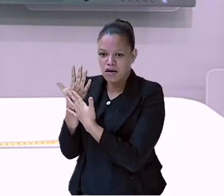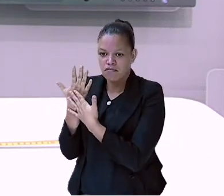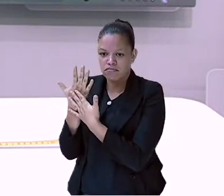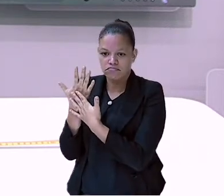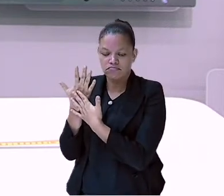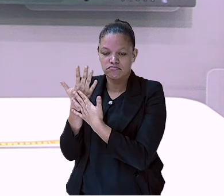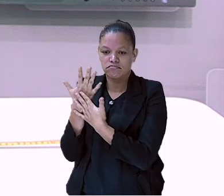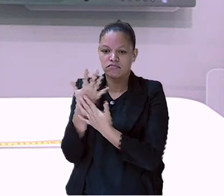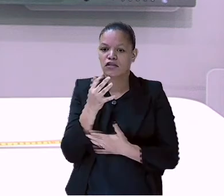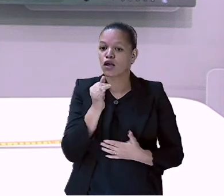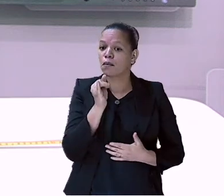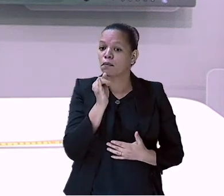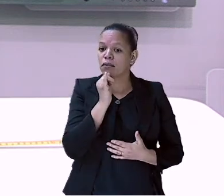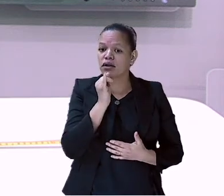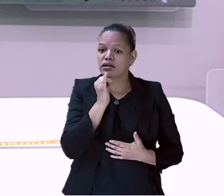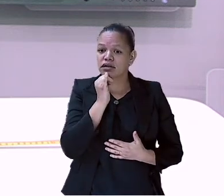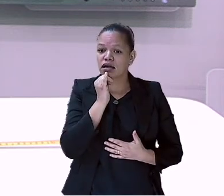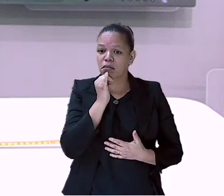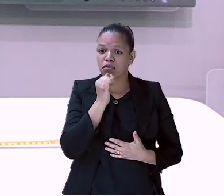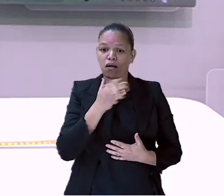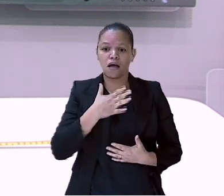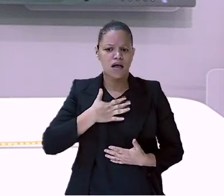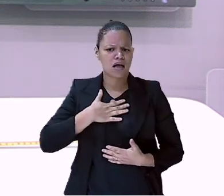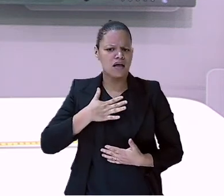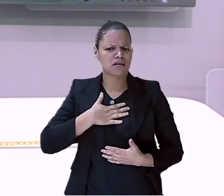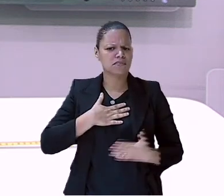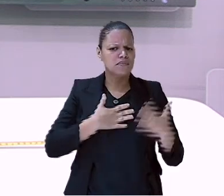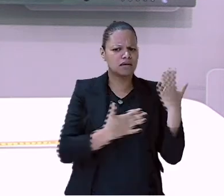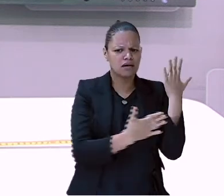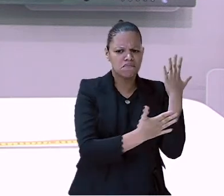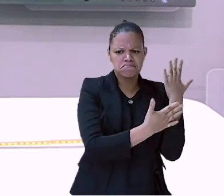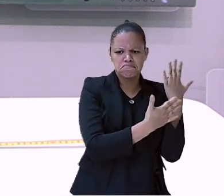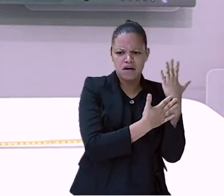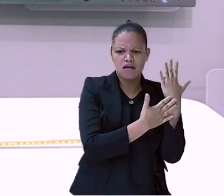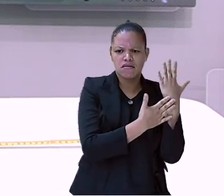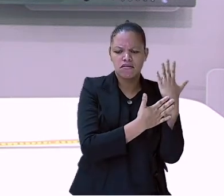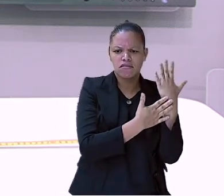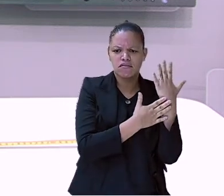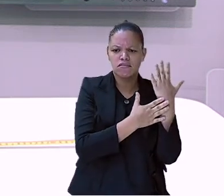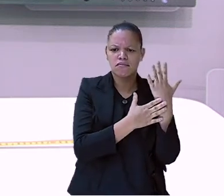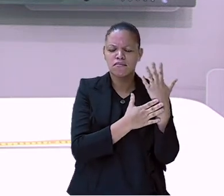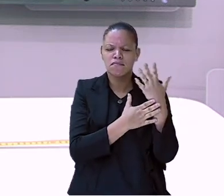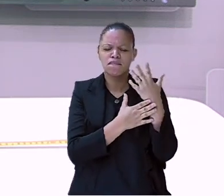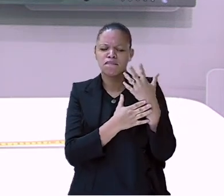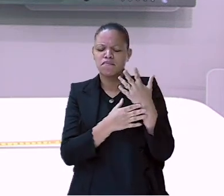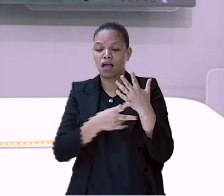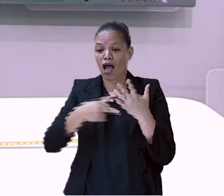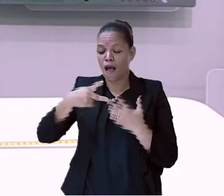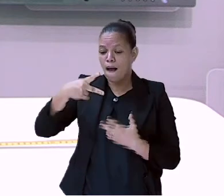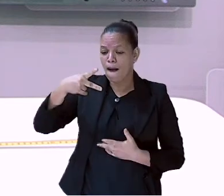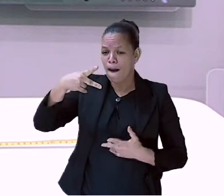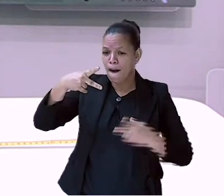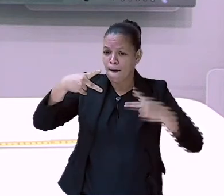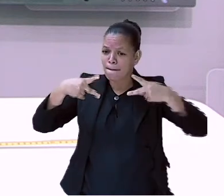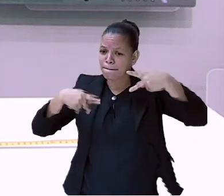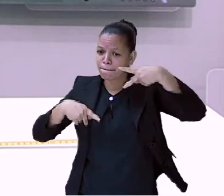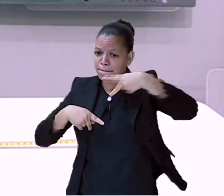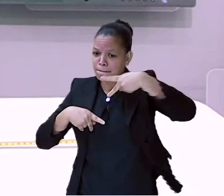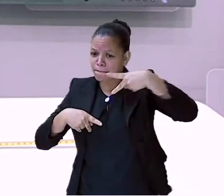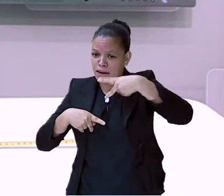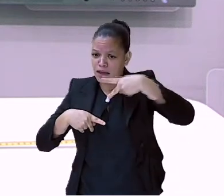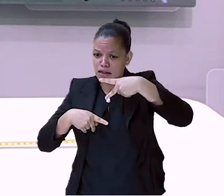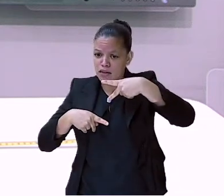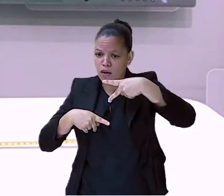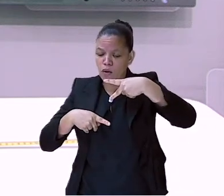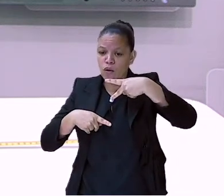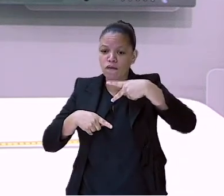ser que seja menor do que a sua mão ou maior do que a sua mão. Então, se eu medir esta mesa aqui, ó, eu